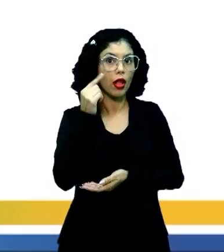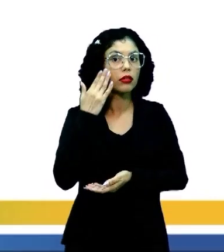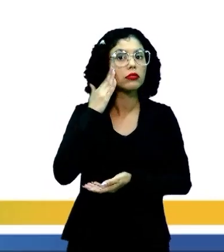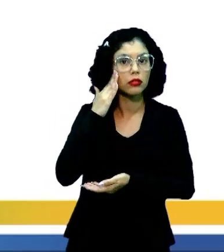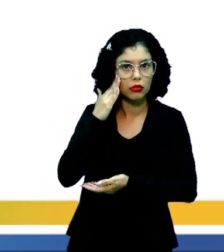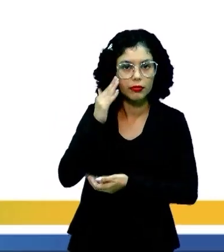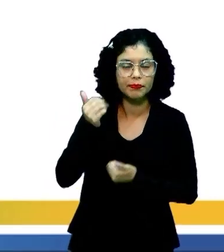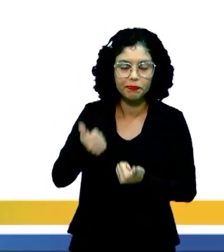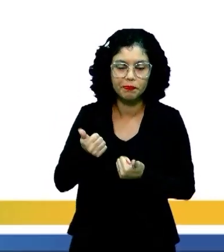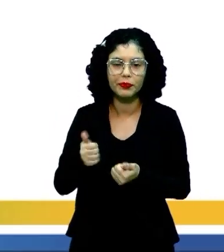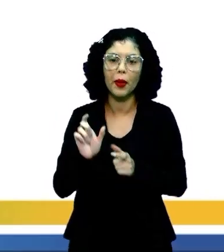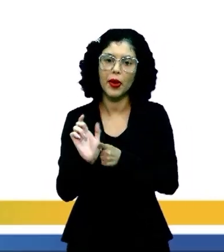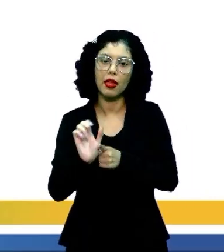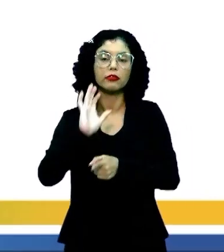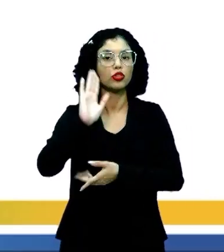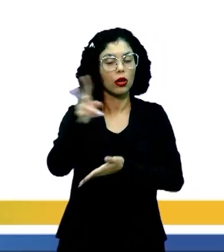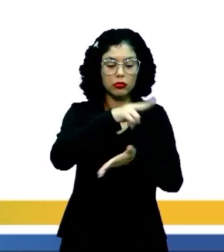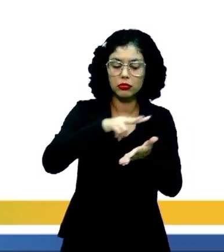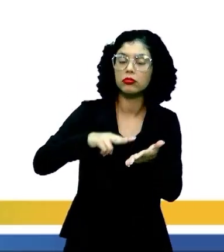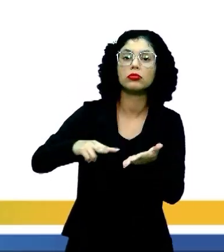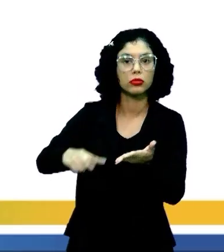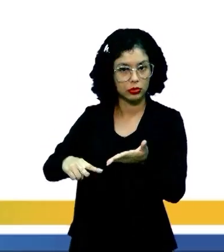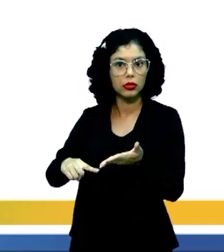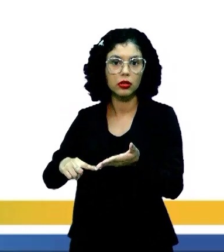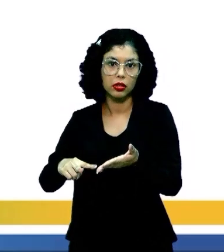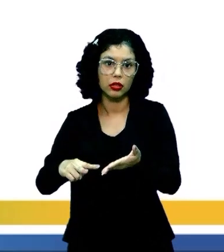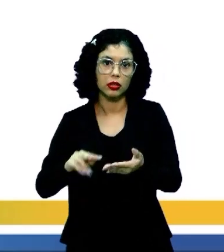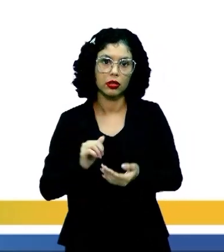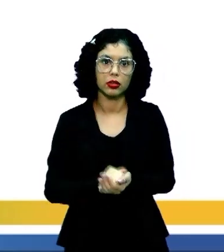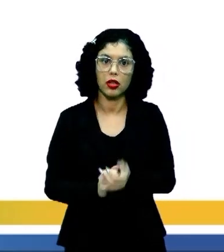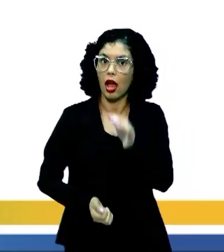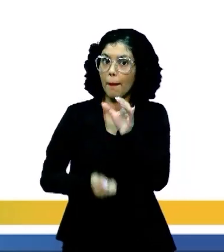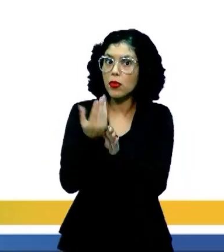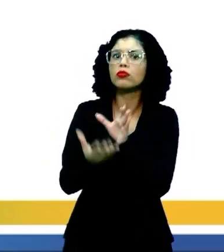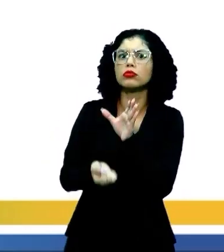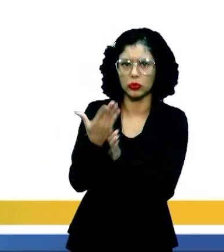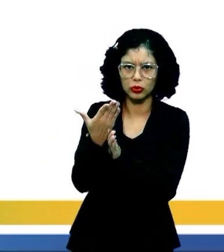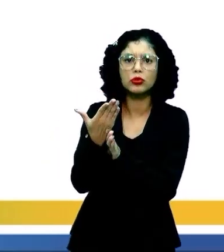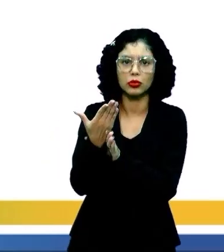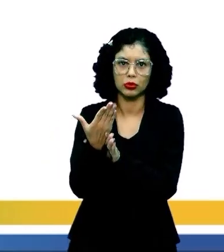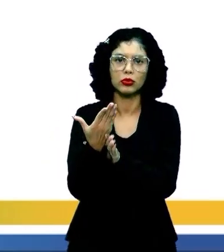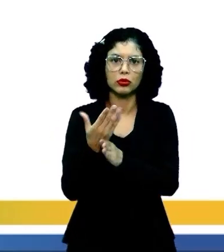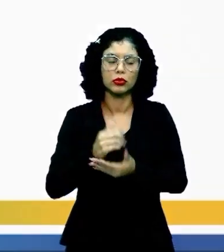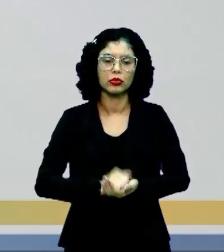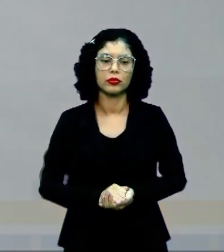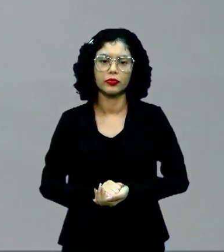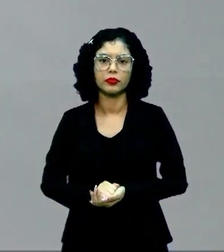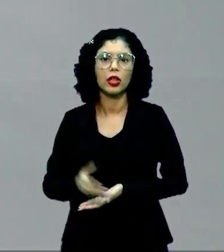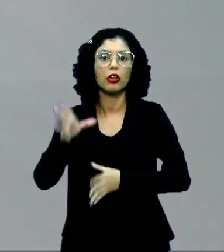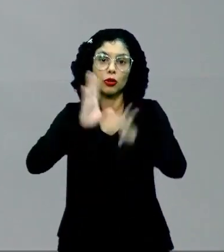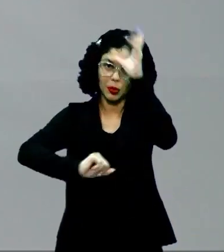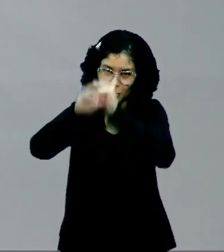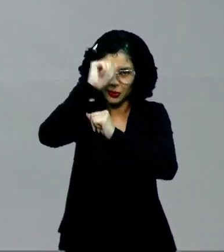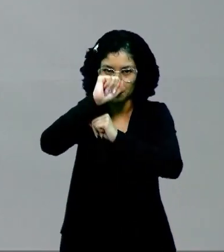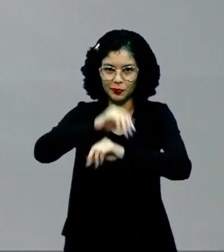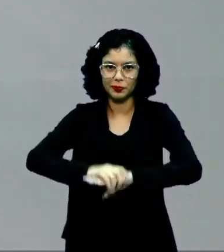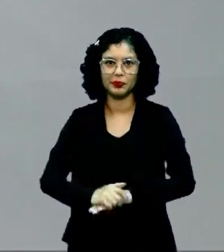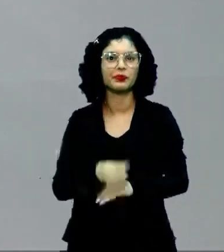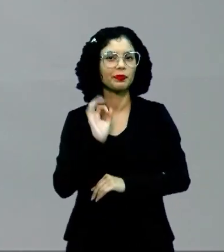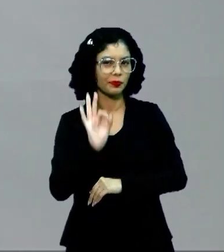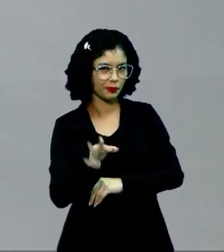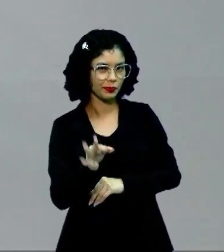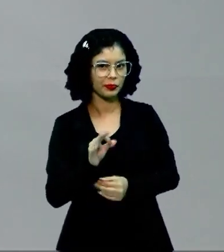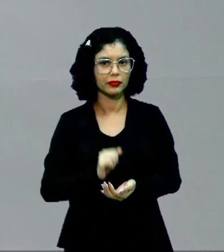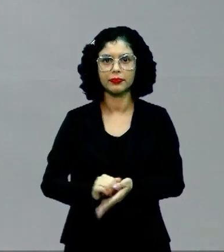a palavra. Já a leitura é a produção de conhecimento. Tá